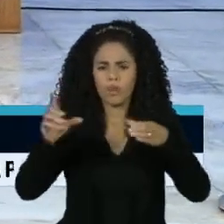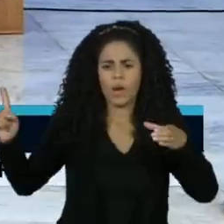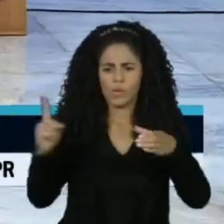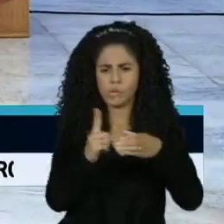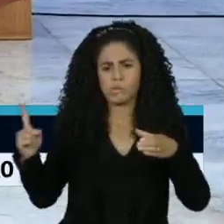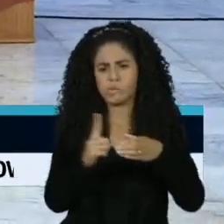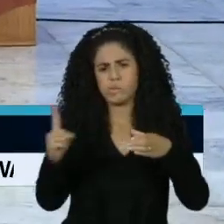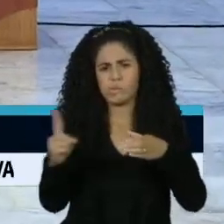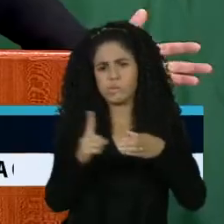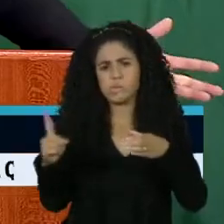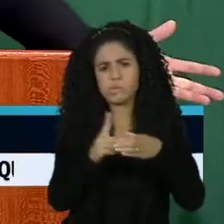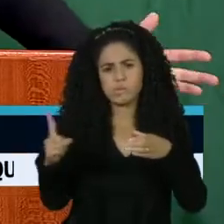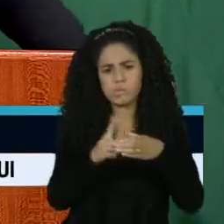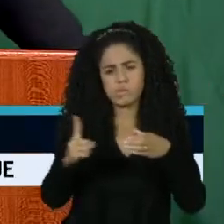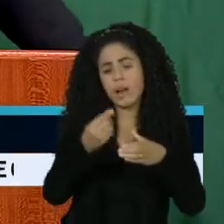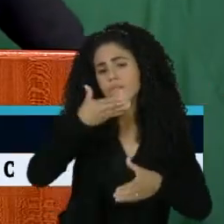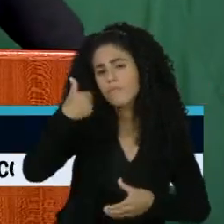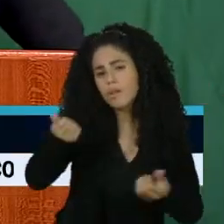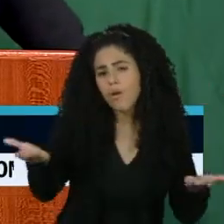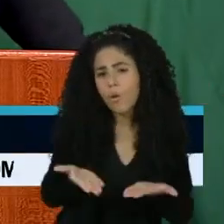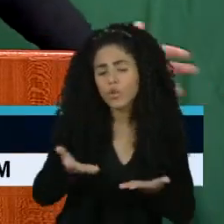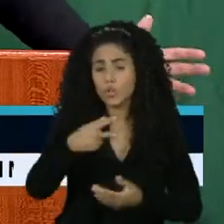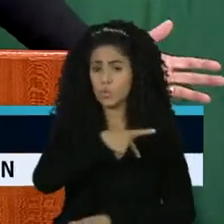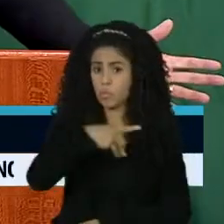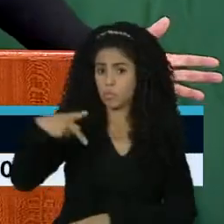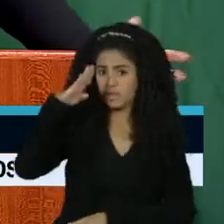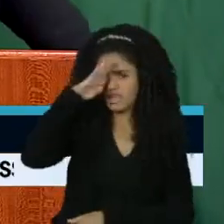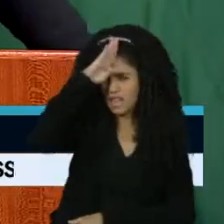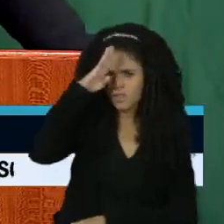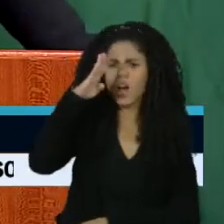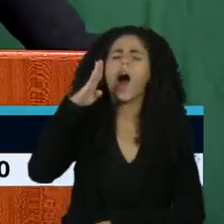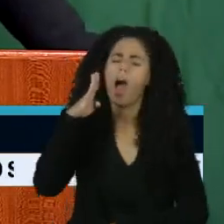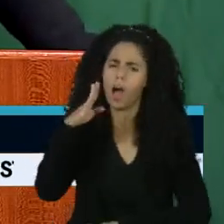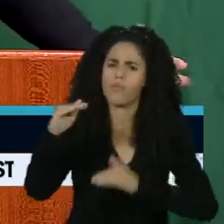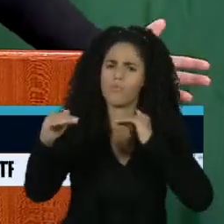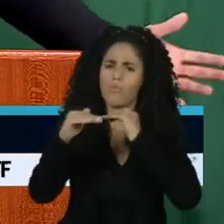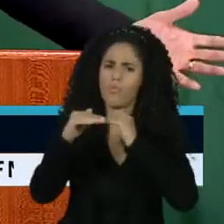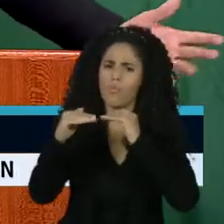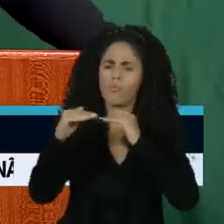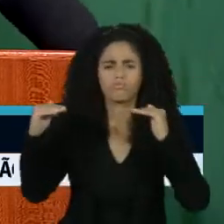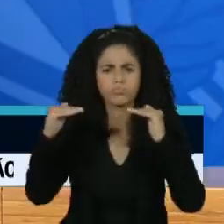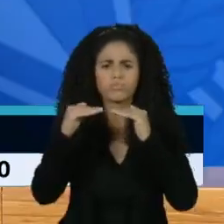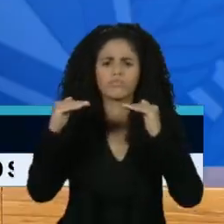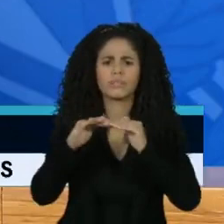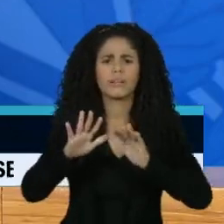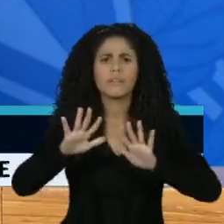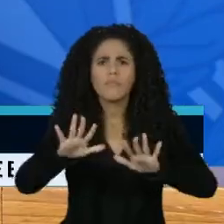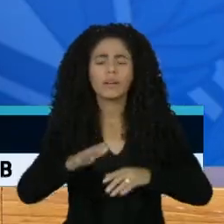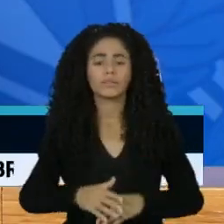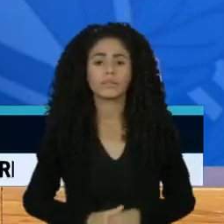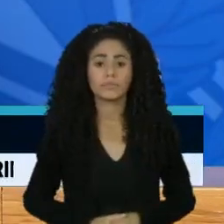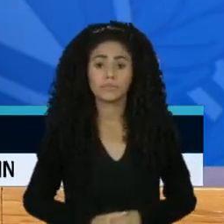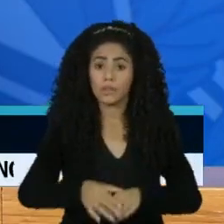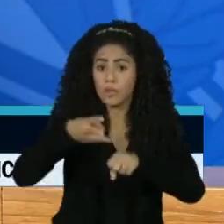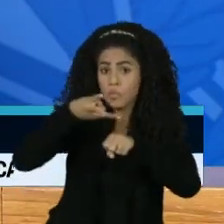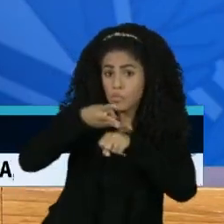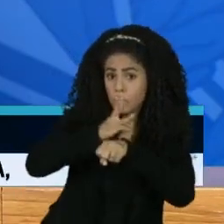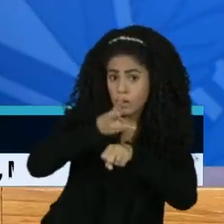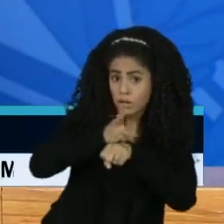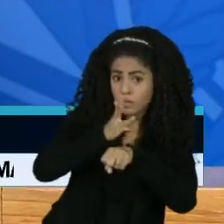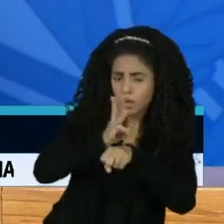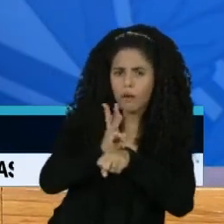a ver com uma estratégia de mercado e que o presidente teria concordado com os argumentos da plataforma WhatsApp